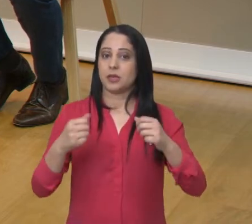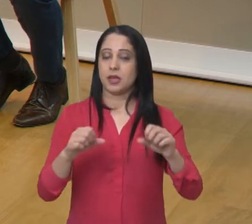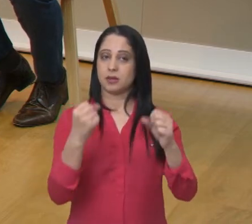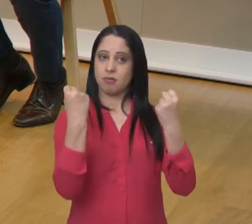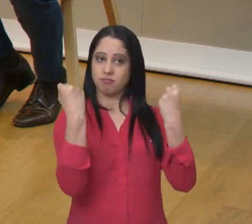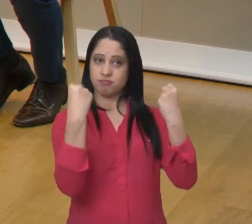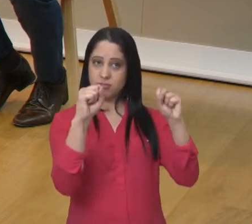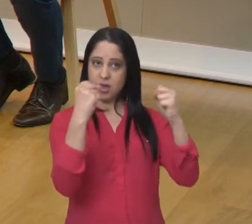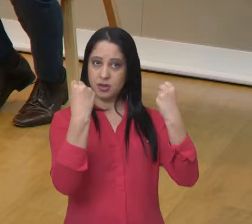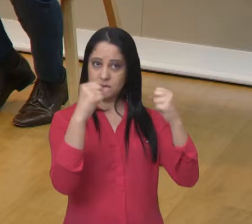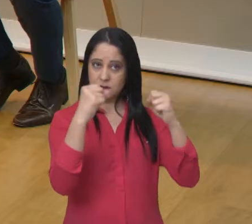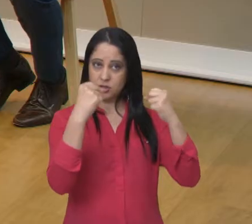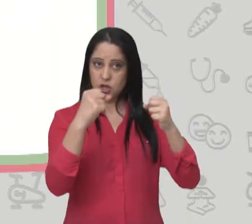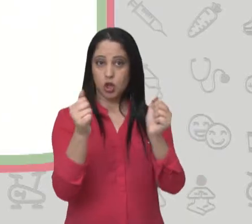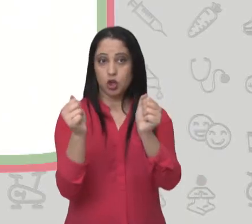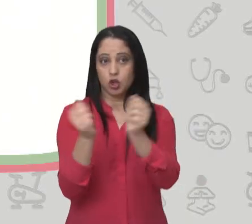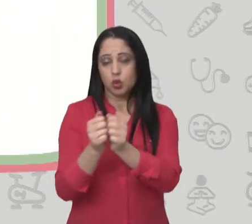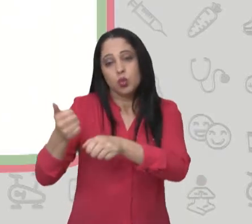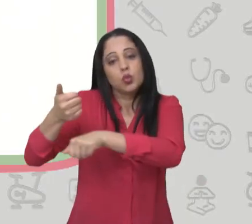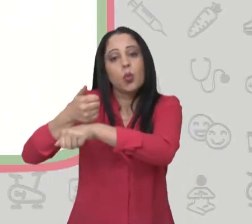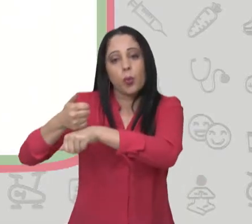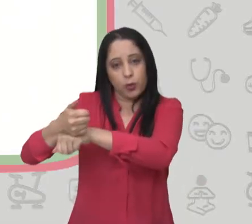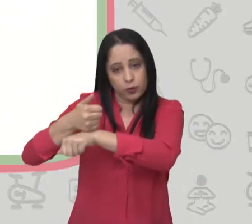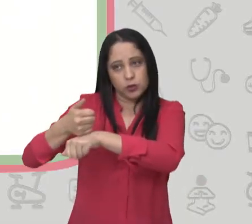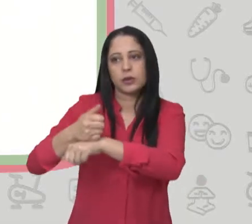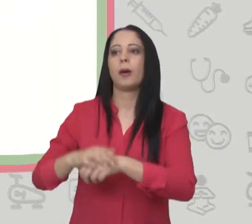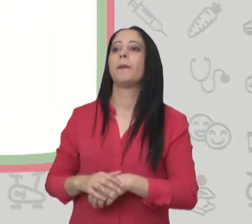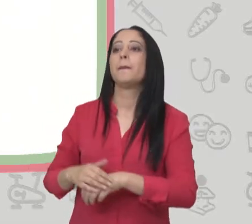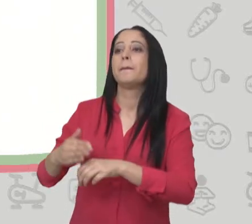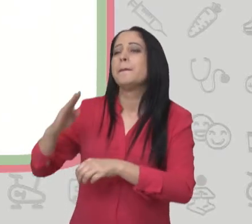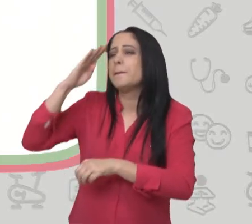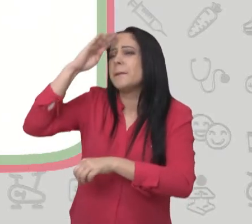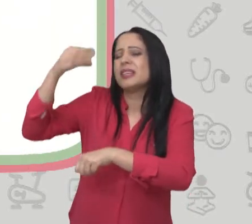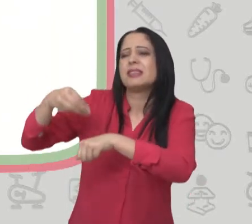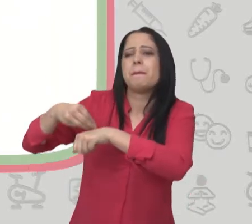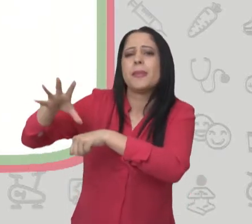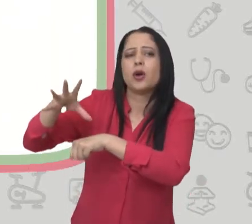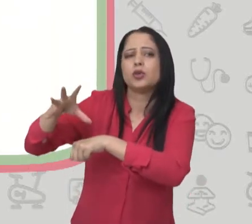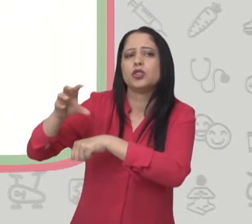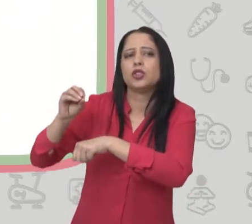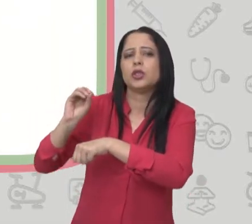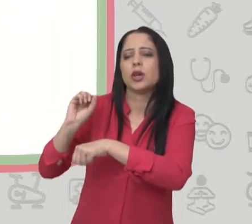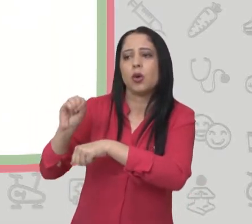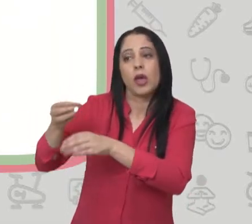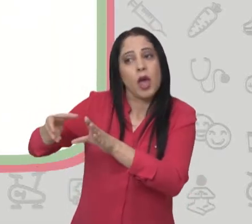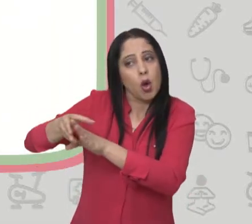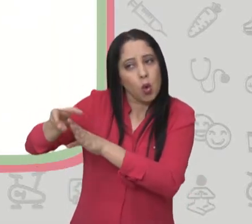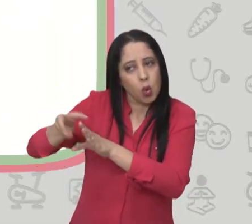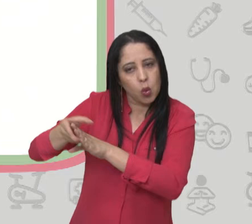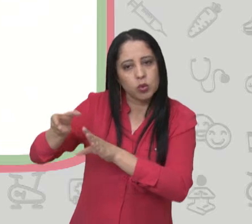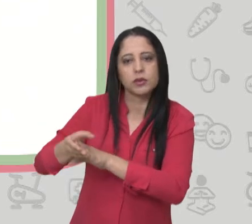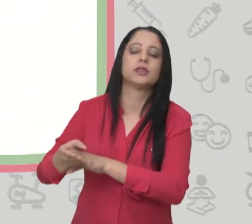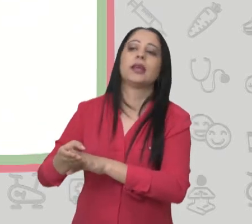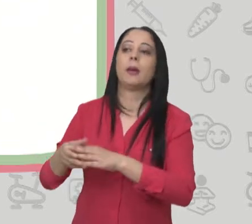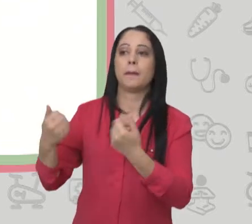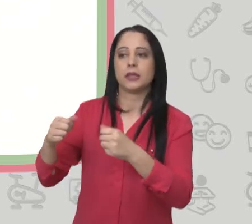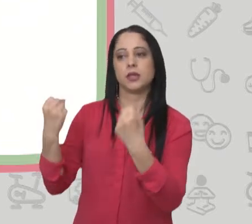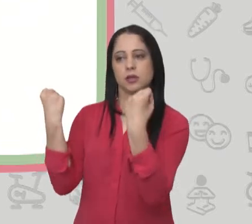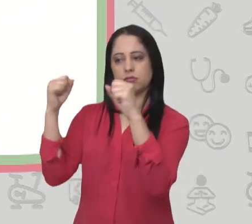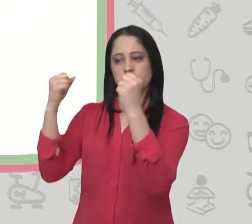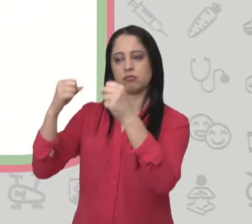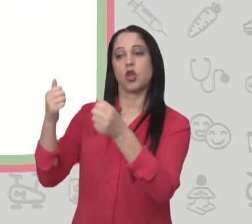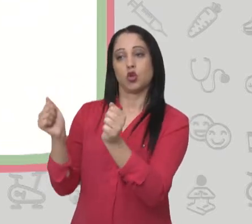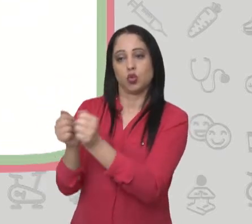com orientação de um profissional, é claro, Isso, né? A principal dica, a coisa que mais evita problemas na coluna, exercícios